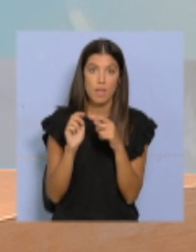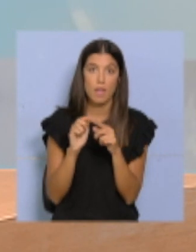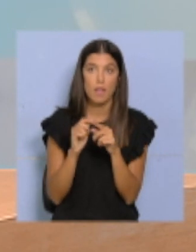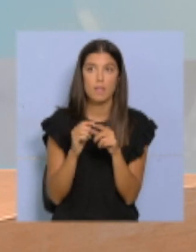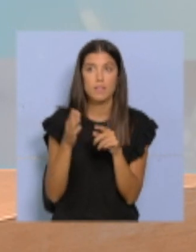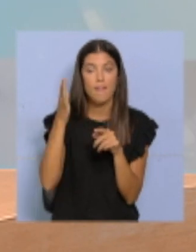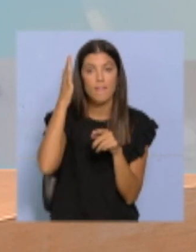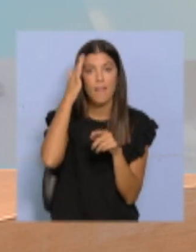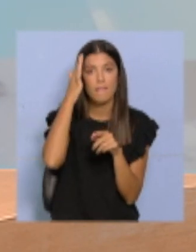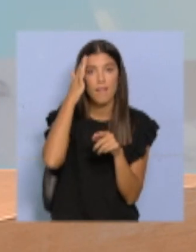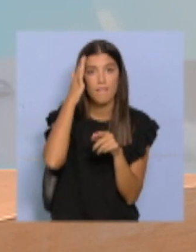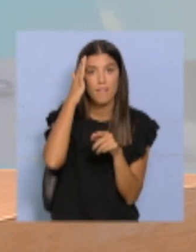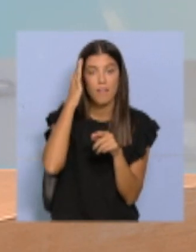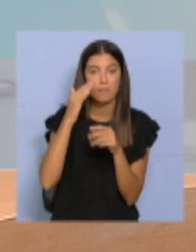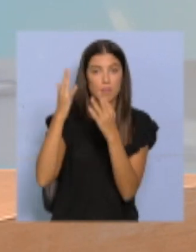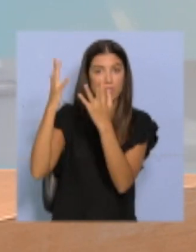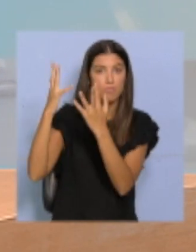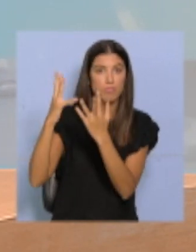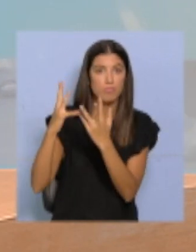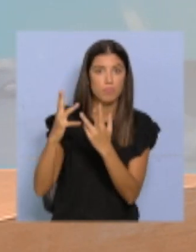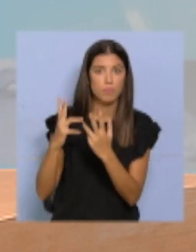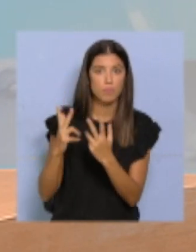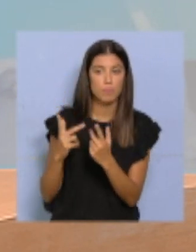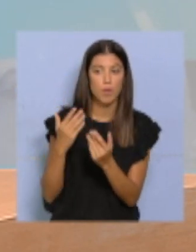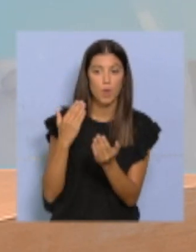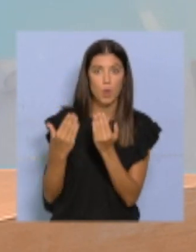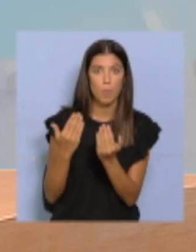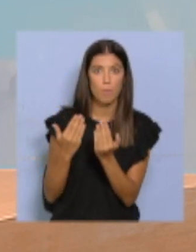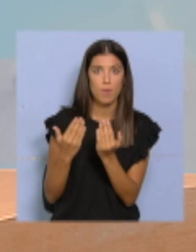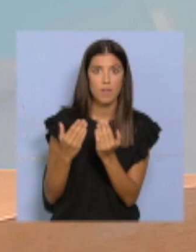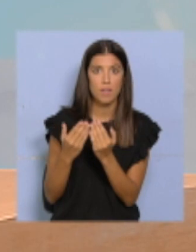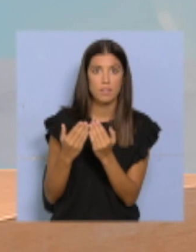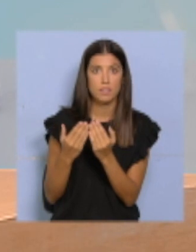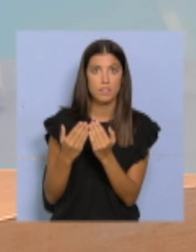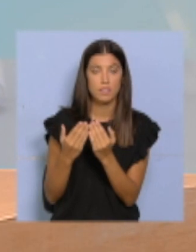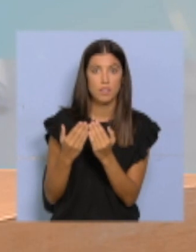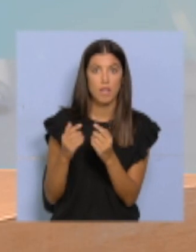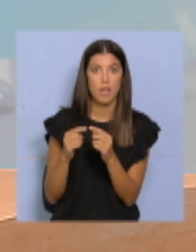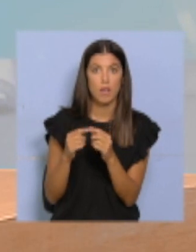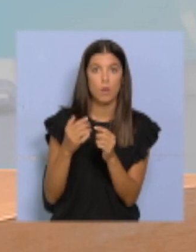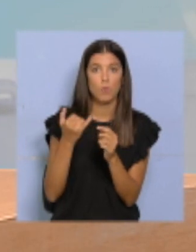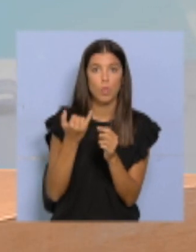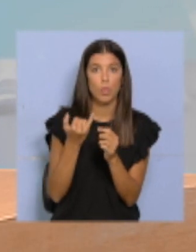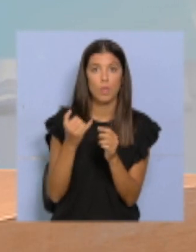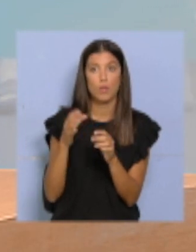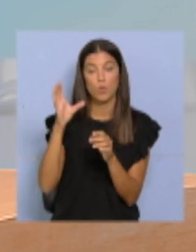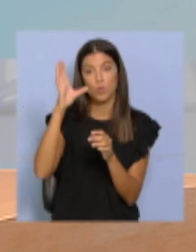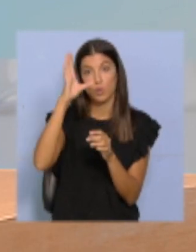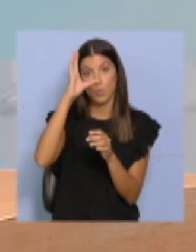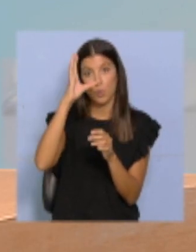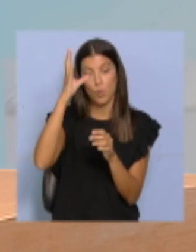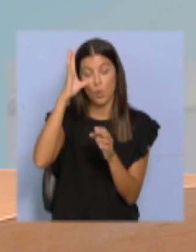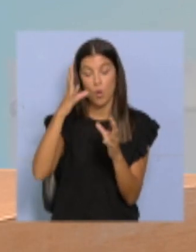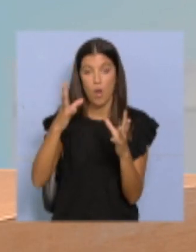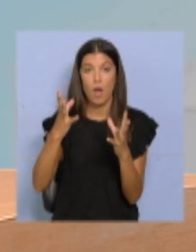estimativa obtida certamente pelas comparações dos diferentes Estados, mas cerca de apenas 2% do orçamento da saúde